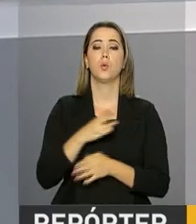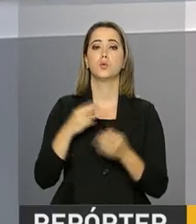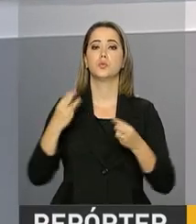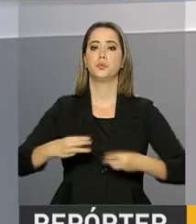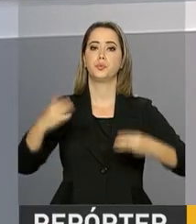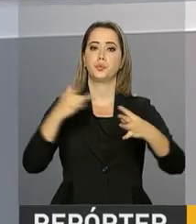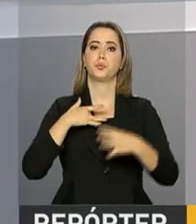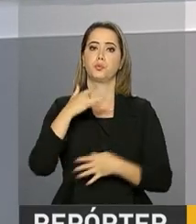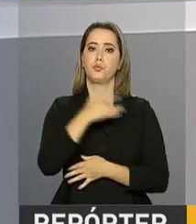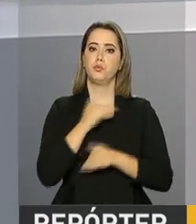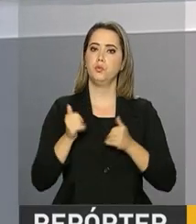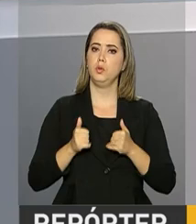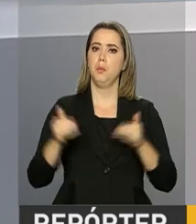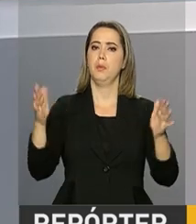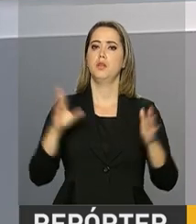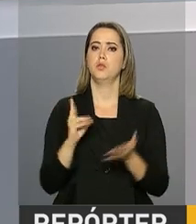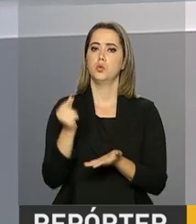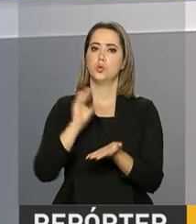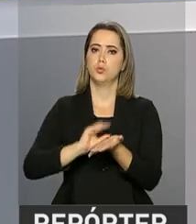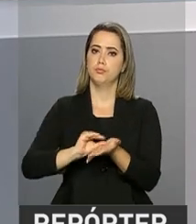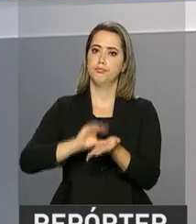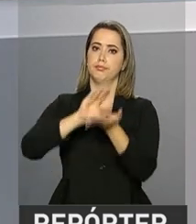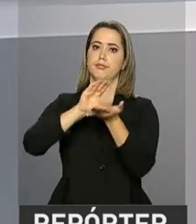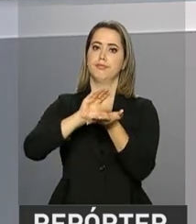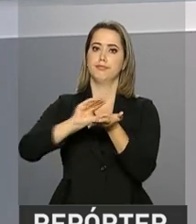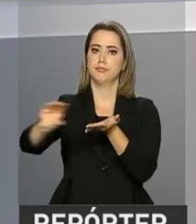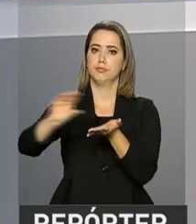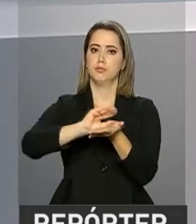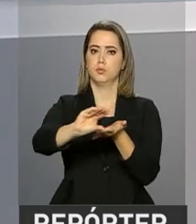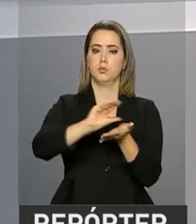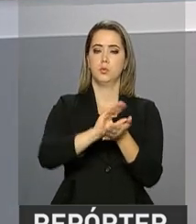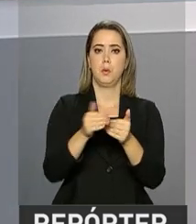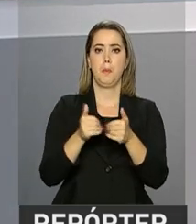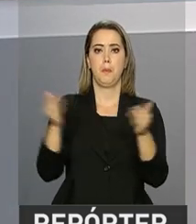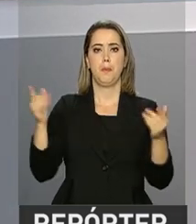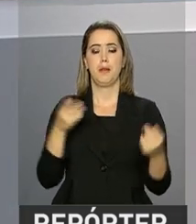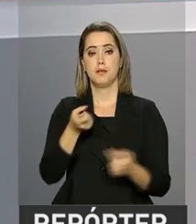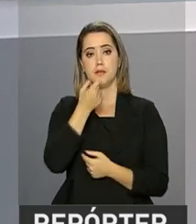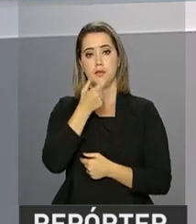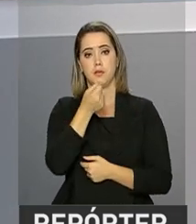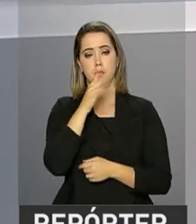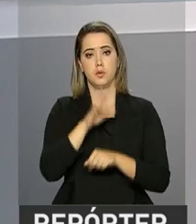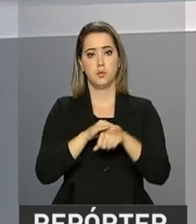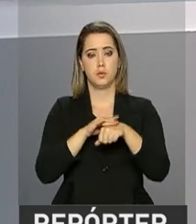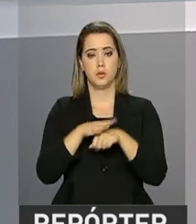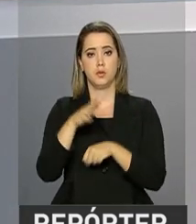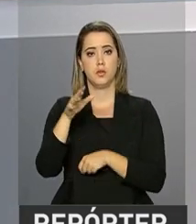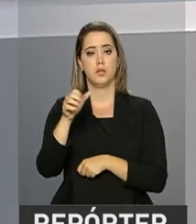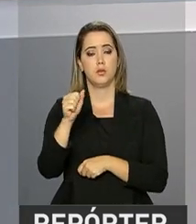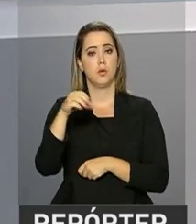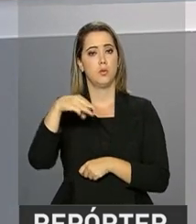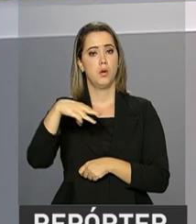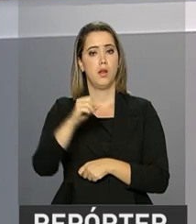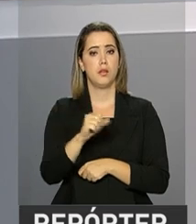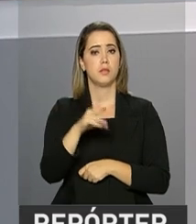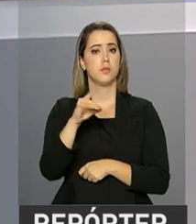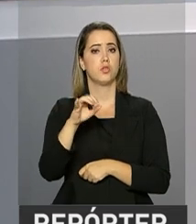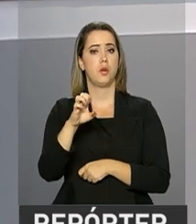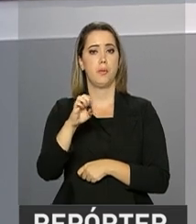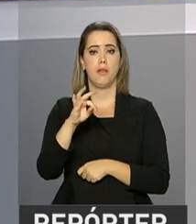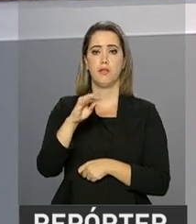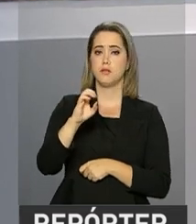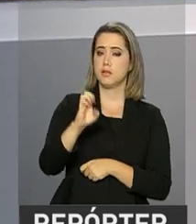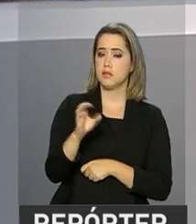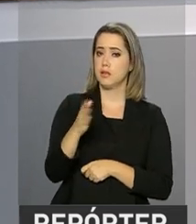Ministério da Saúde vai aumentar o repasse de recursos e ampliar o acesso a medicamentos para doenças como asma, diabetes e